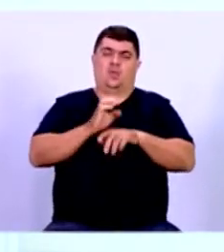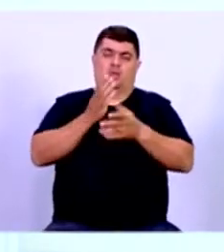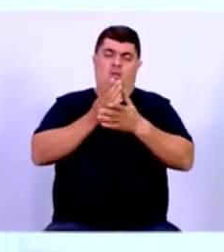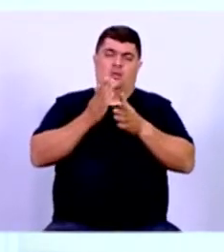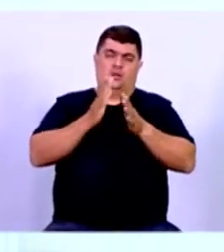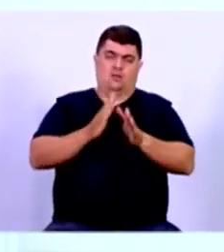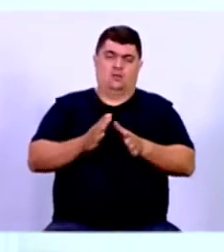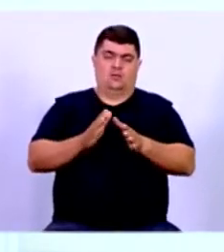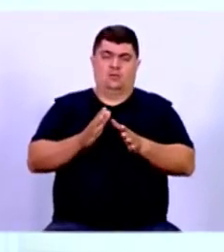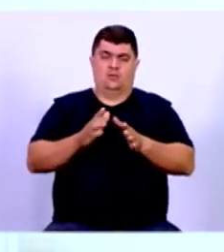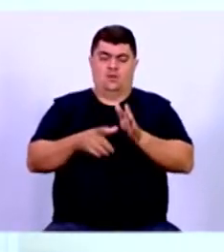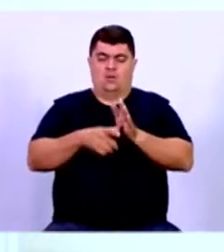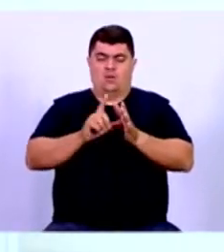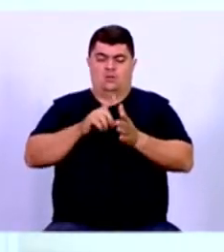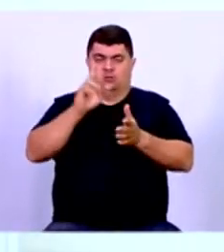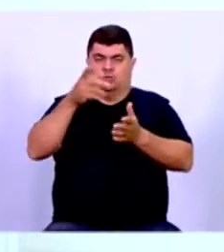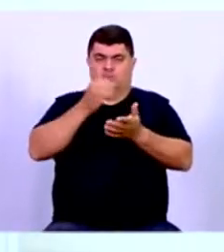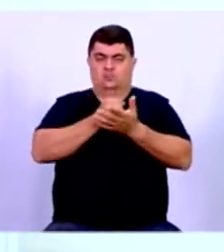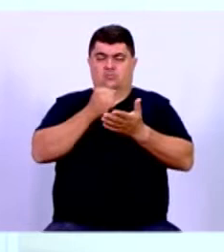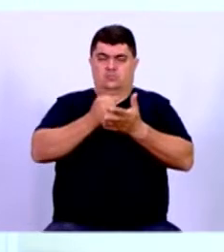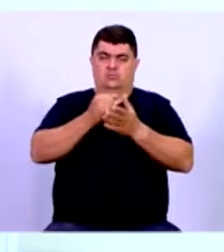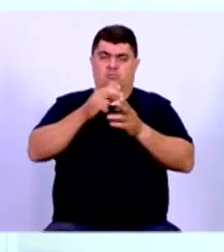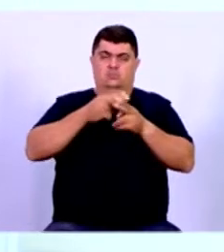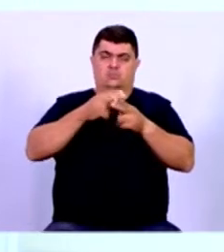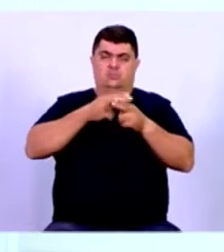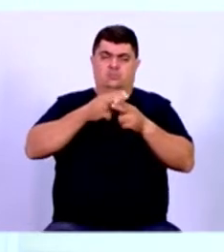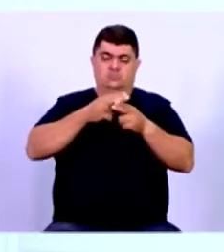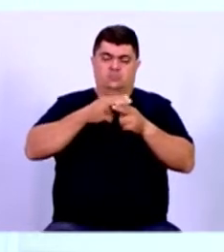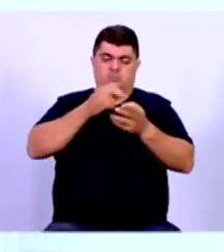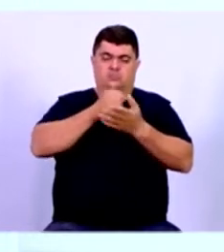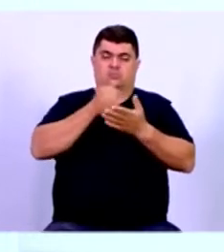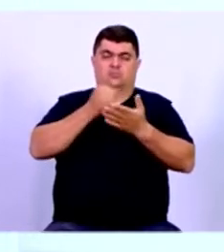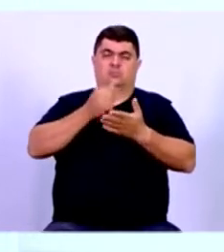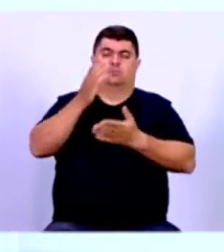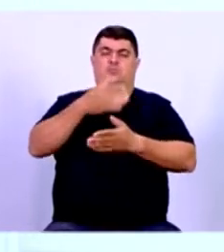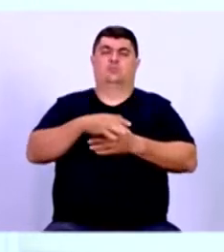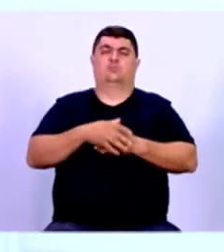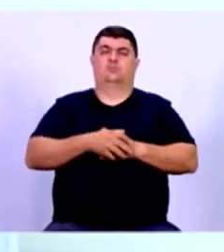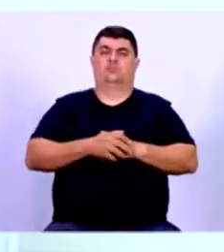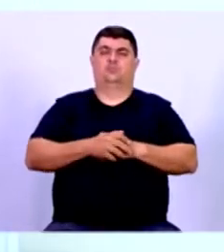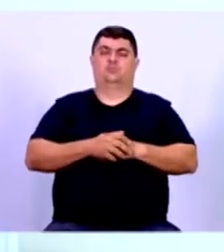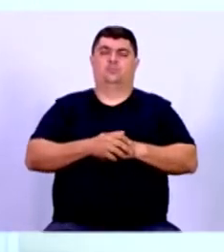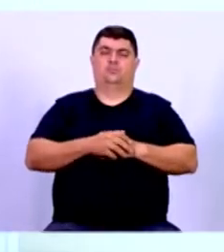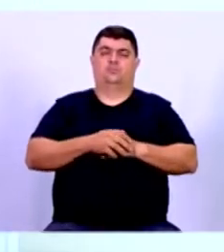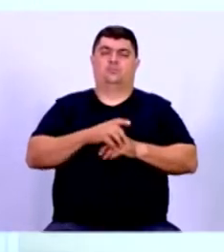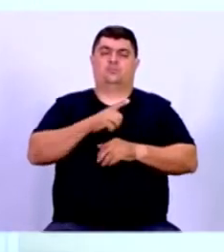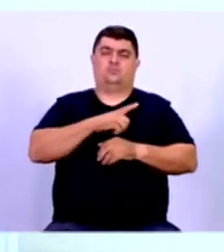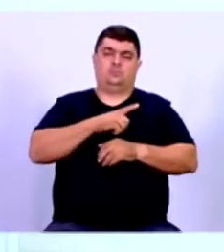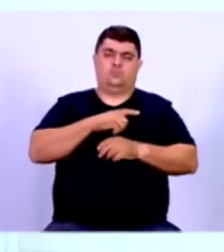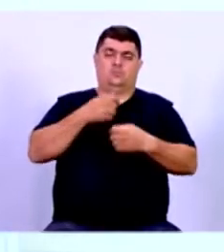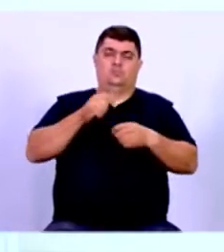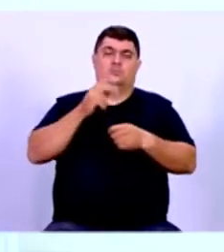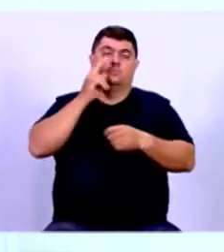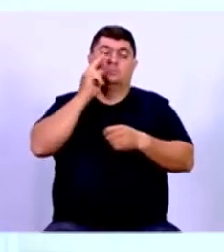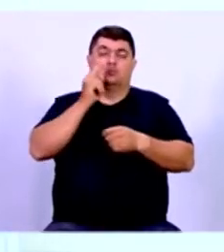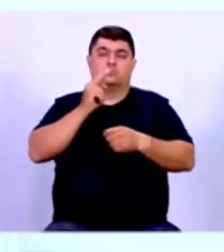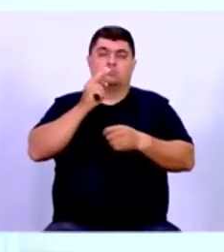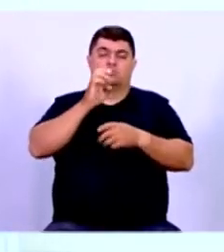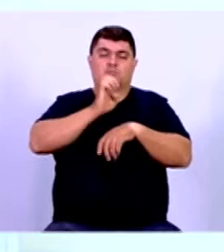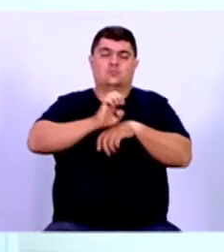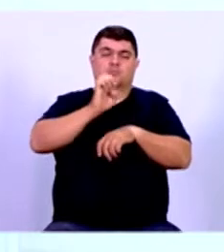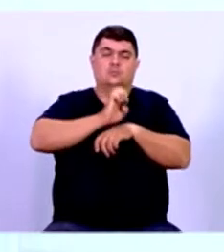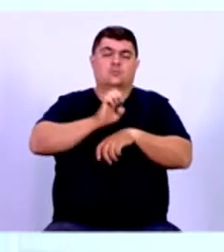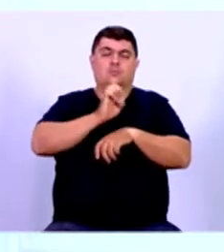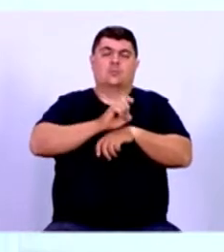do curso e aí a empresa já propõe para você, já faz essa proposta de contratação. Então, como a professora Sara bem mencionou, o estágio é